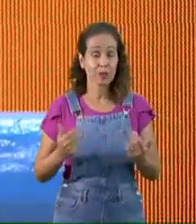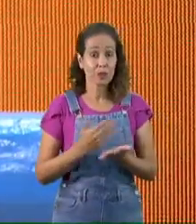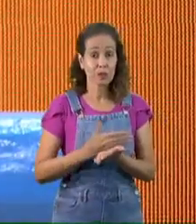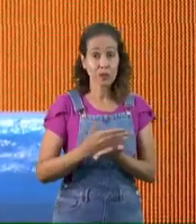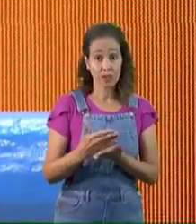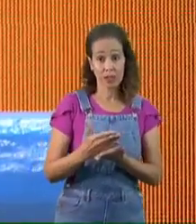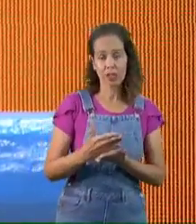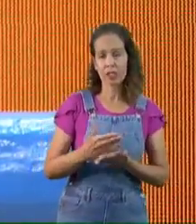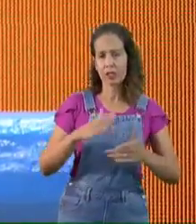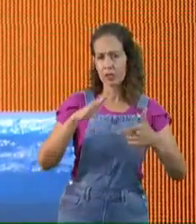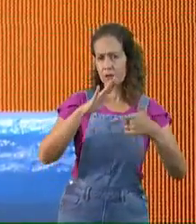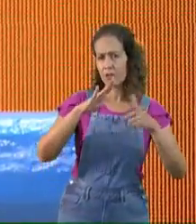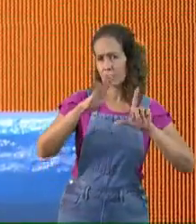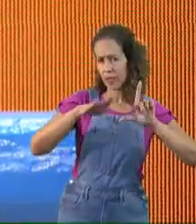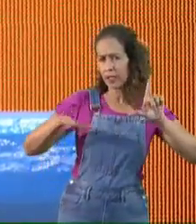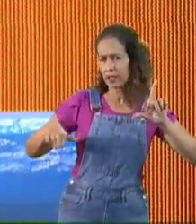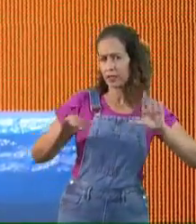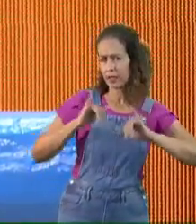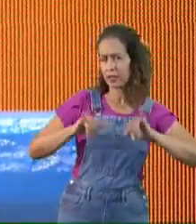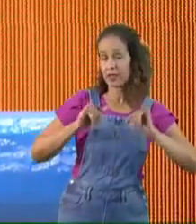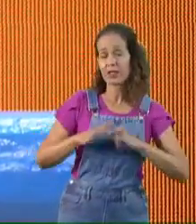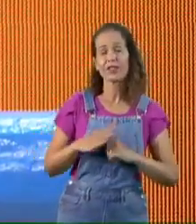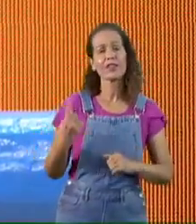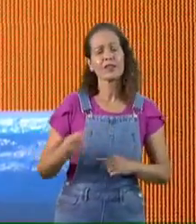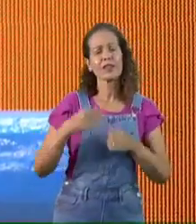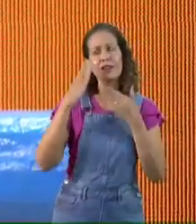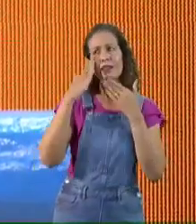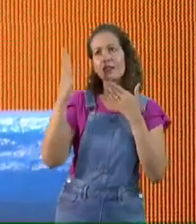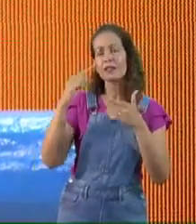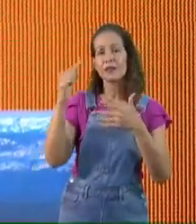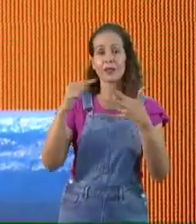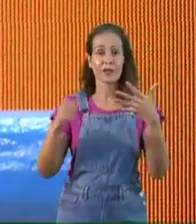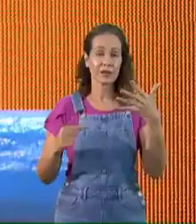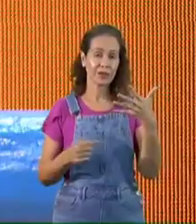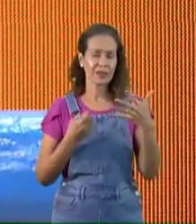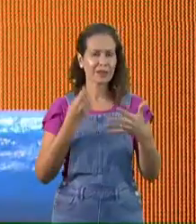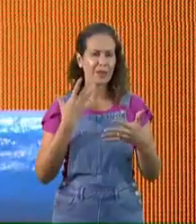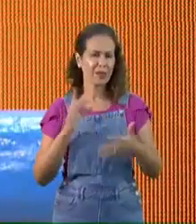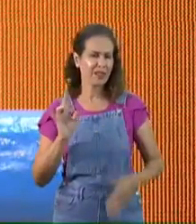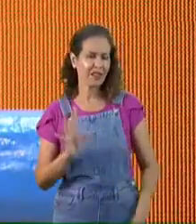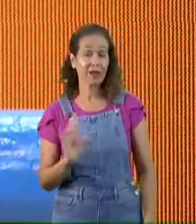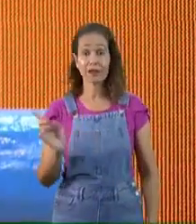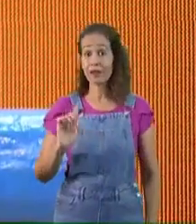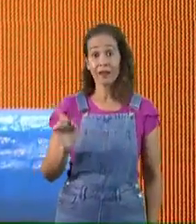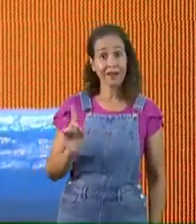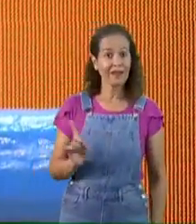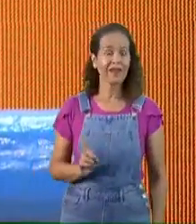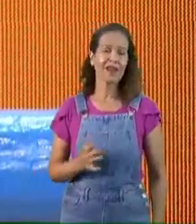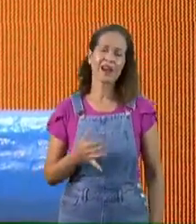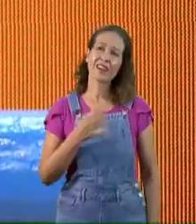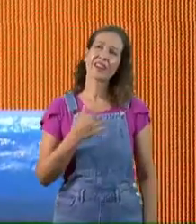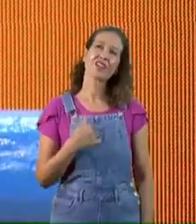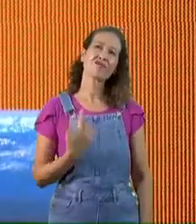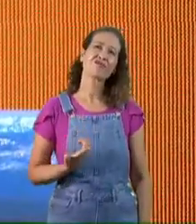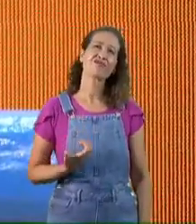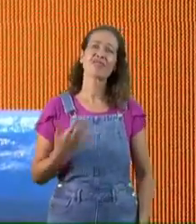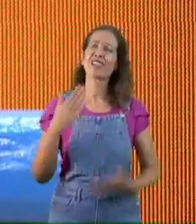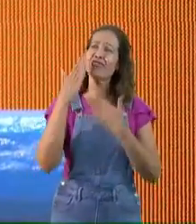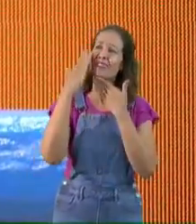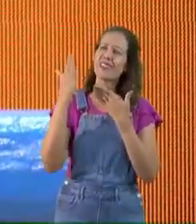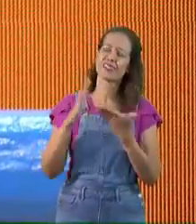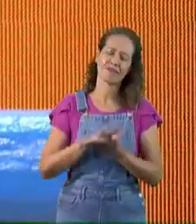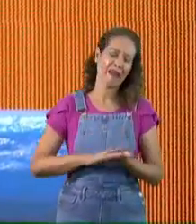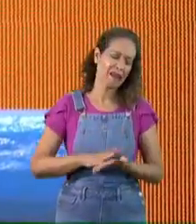início do programa eu falei que nós precisamos ser gratos não só pelas coisas boas. Que às vezes a gente fala assim, mas eu não tenho nada de bom para